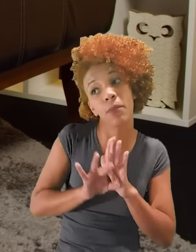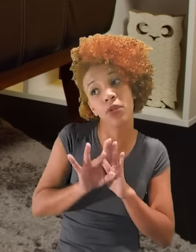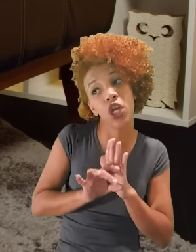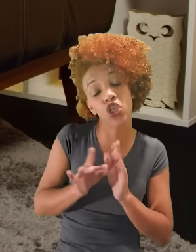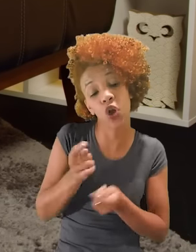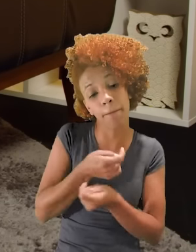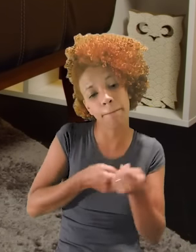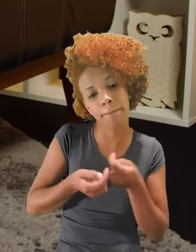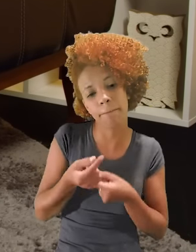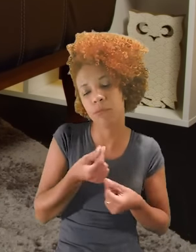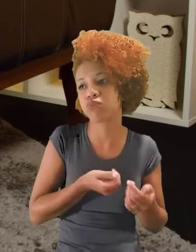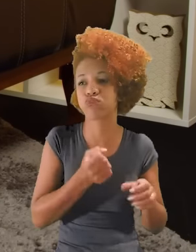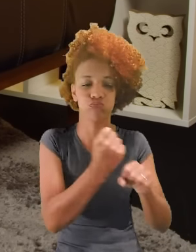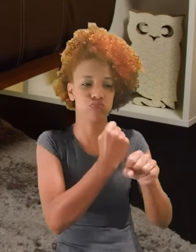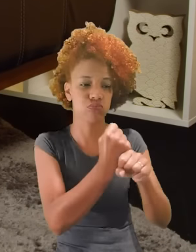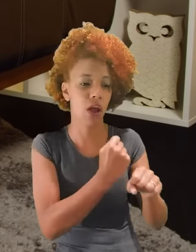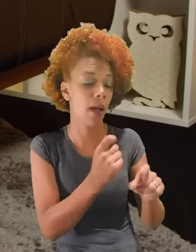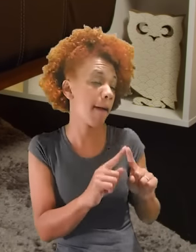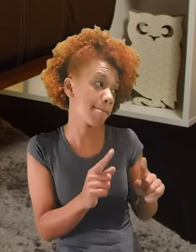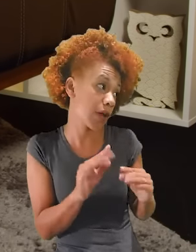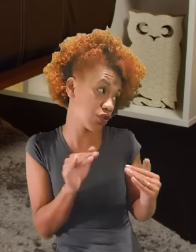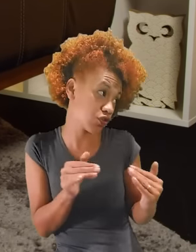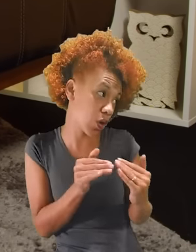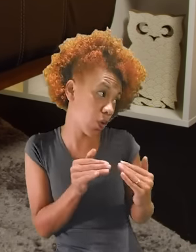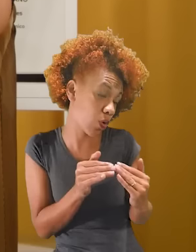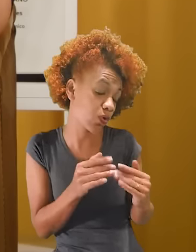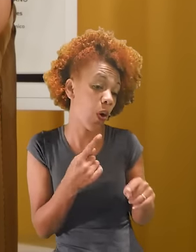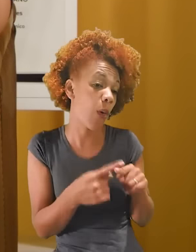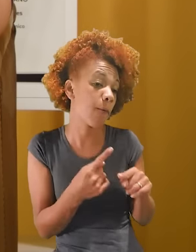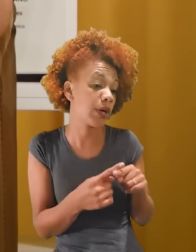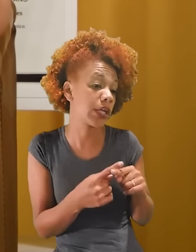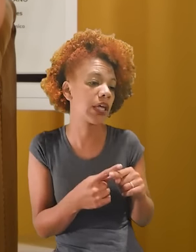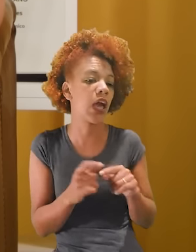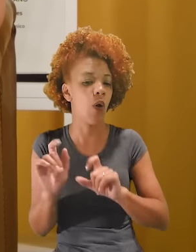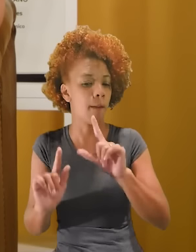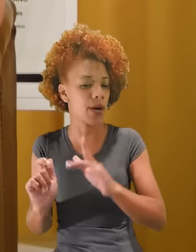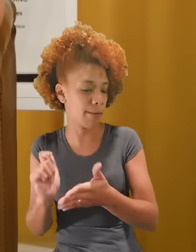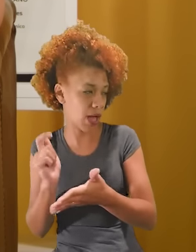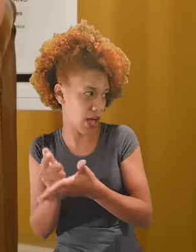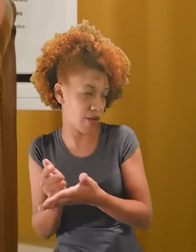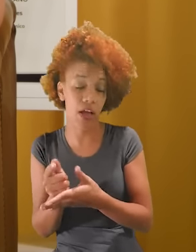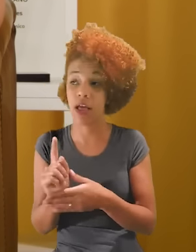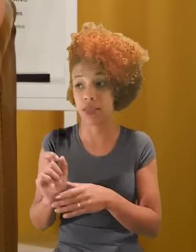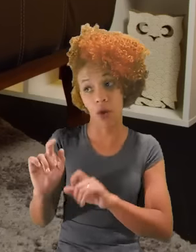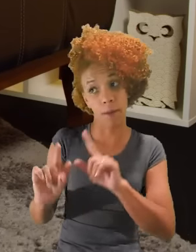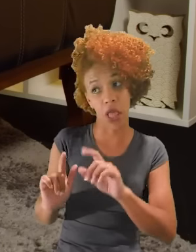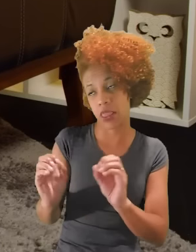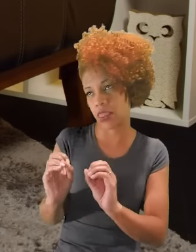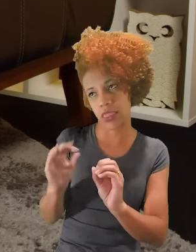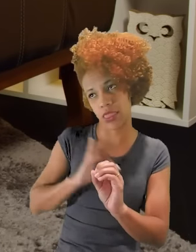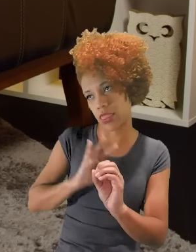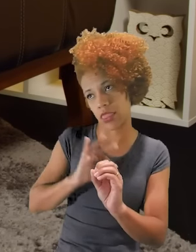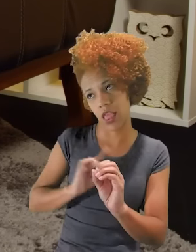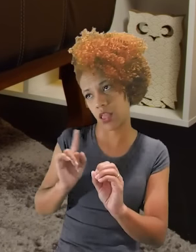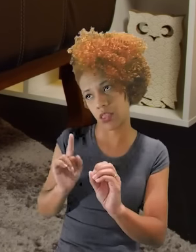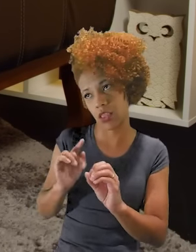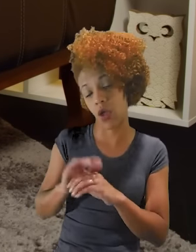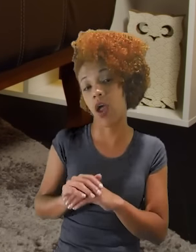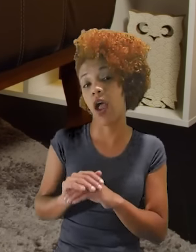só da movimentação do parque, entendeu? Mas pra eles... Mas de acordo com, assim, o programa pagava pra ele... O programa, ele não ganhava nada. O